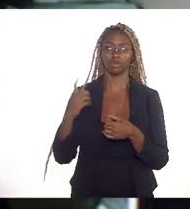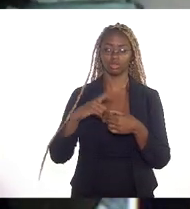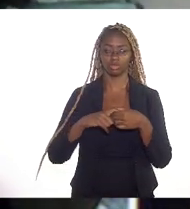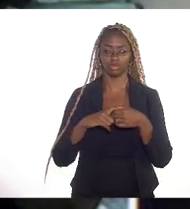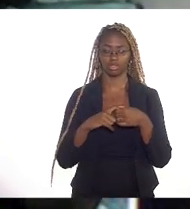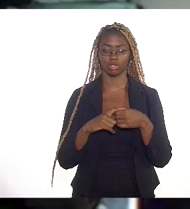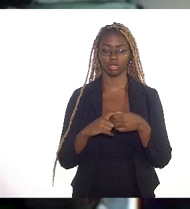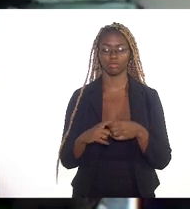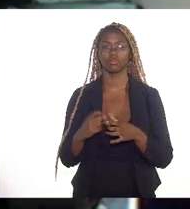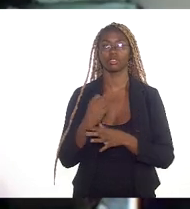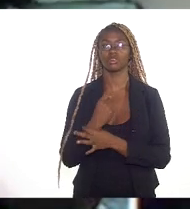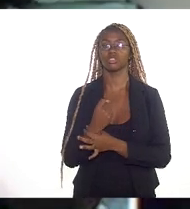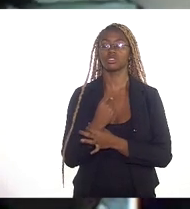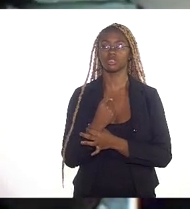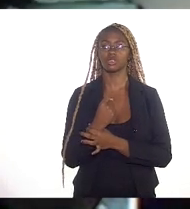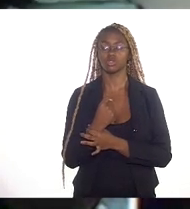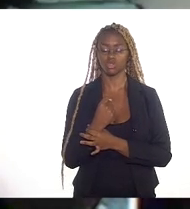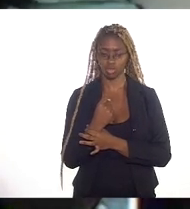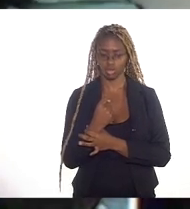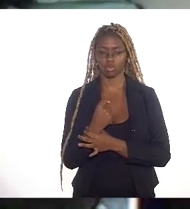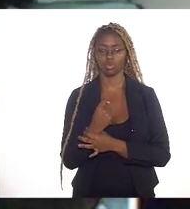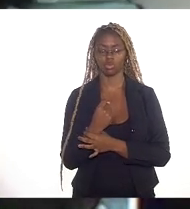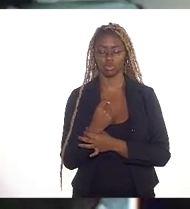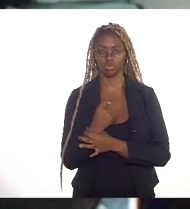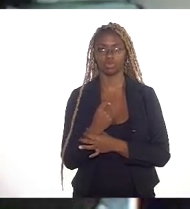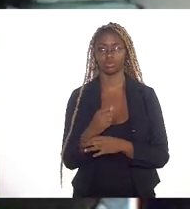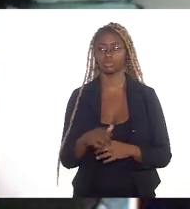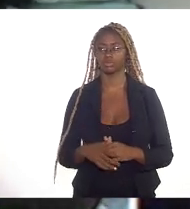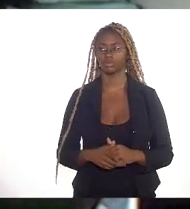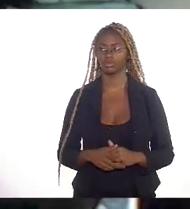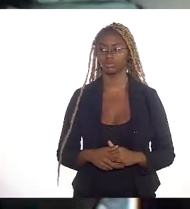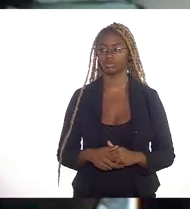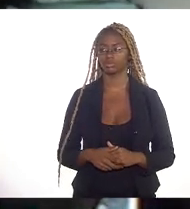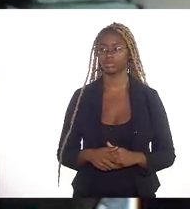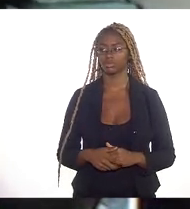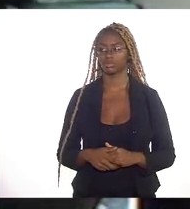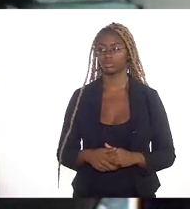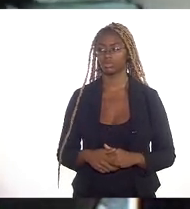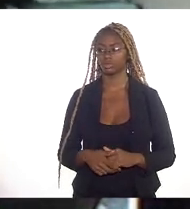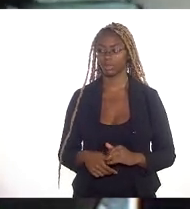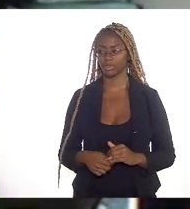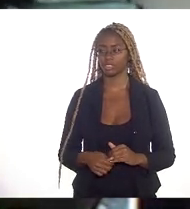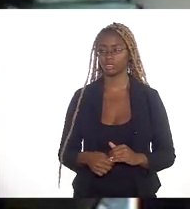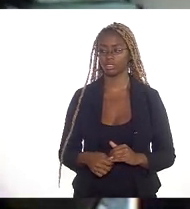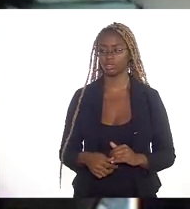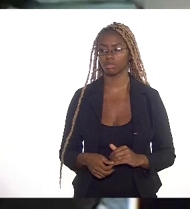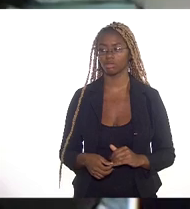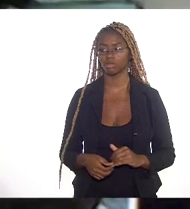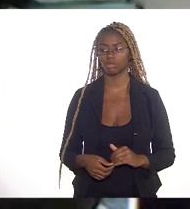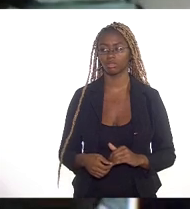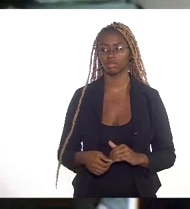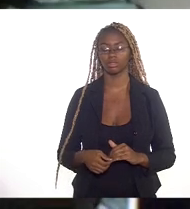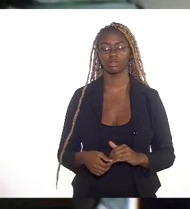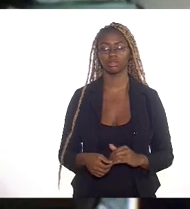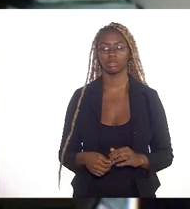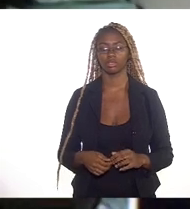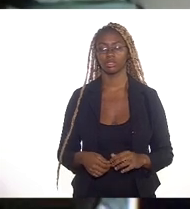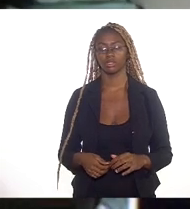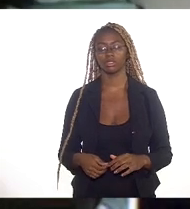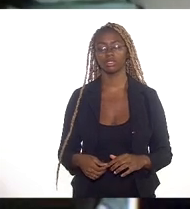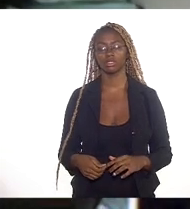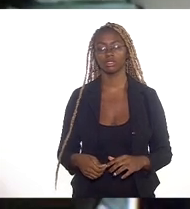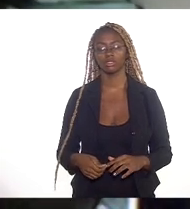condições seguras. É importante que o secretário estadual de Educação, Conte Bittencourt, é importante que o Conselho Estadual de